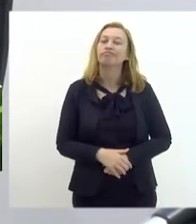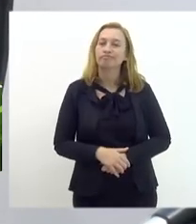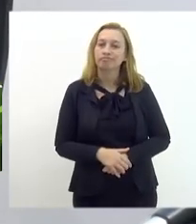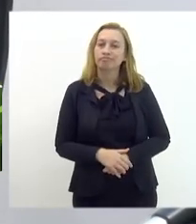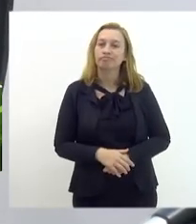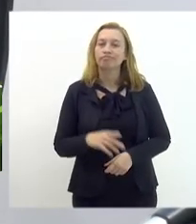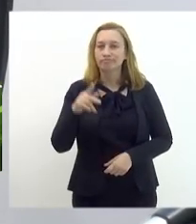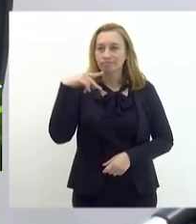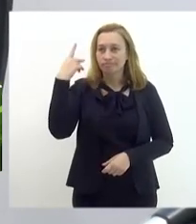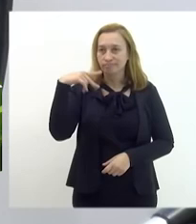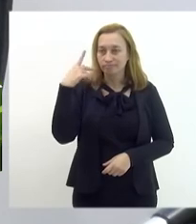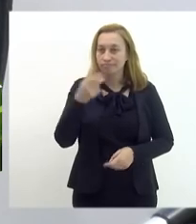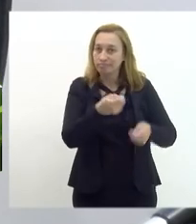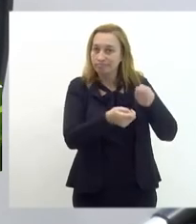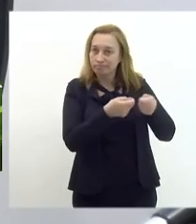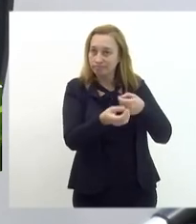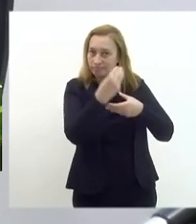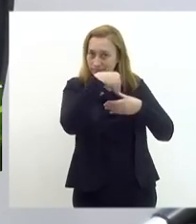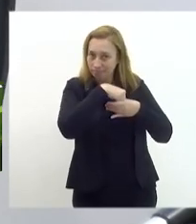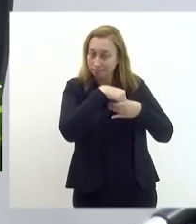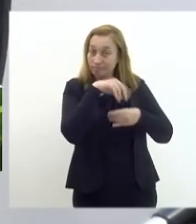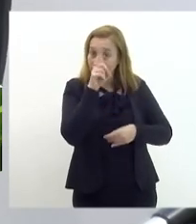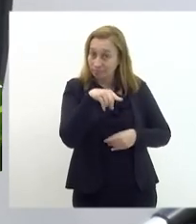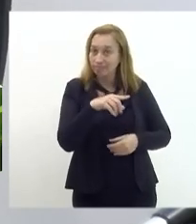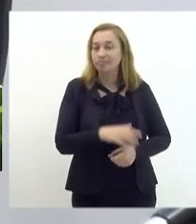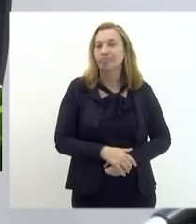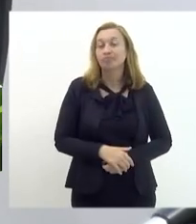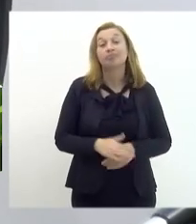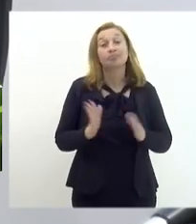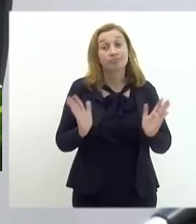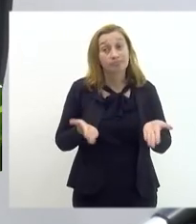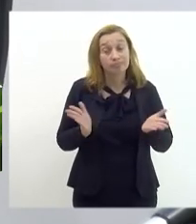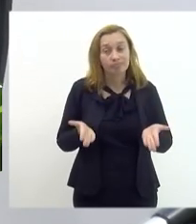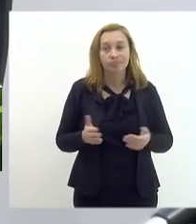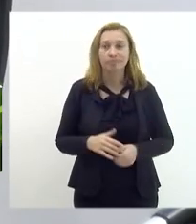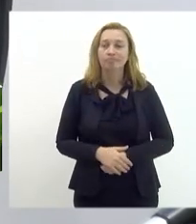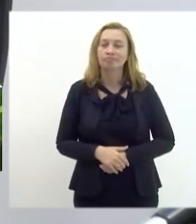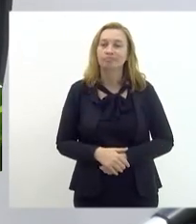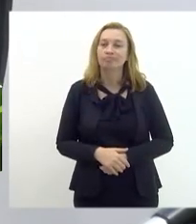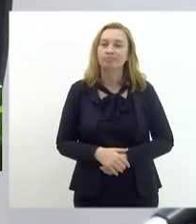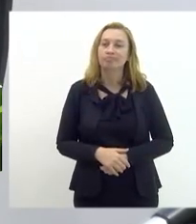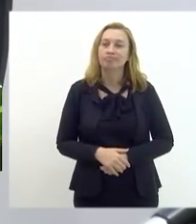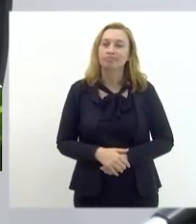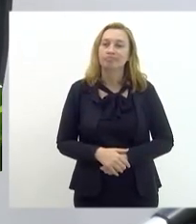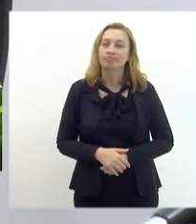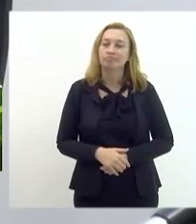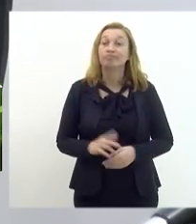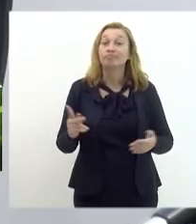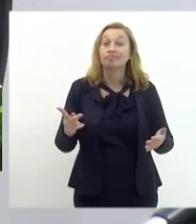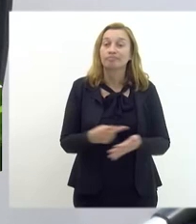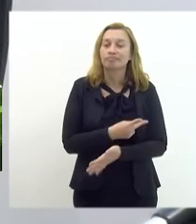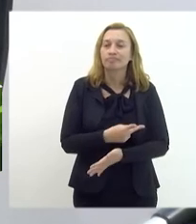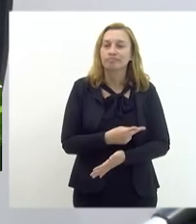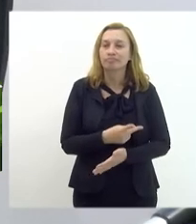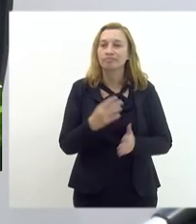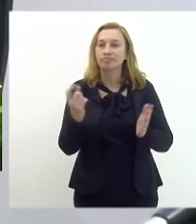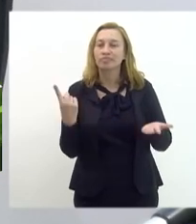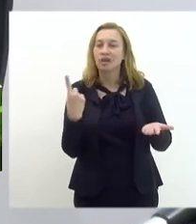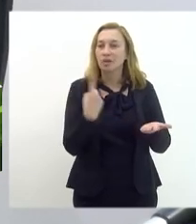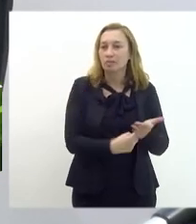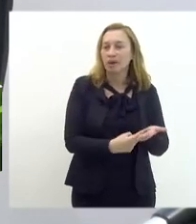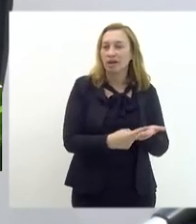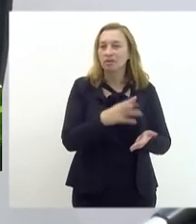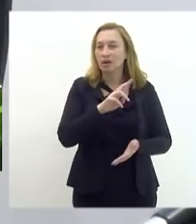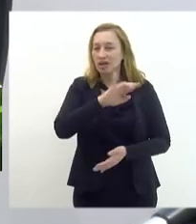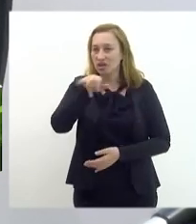o parlamento, que é do controle externo. Né? Agora mesmo está acontecendo o Pacto RJ,